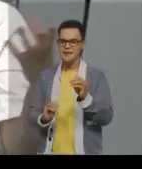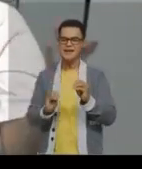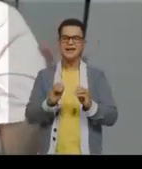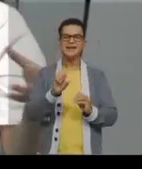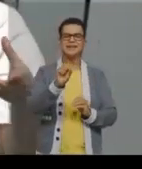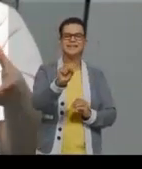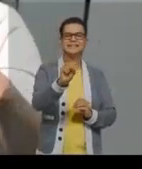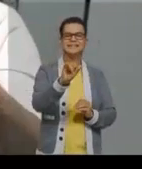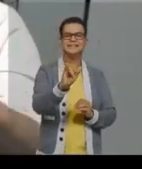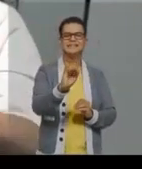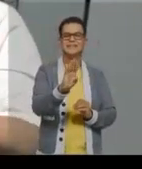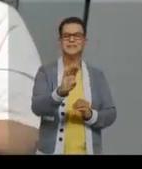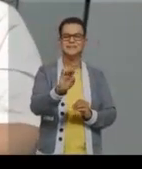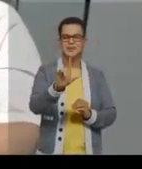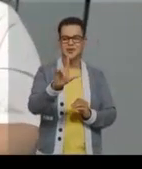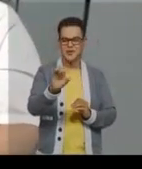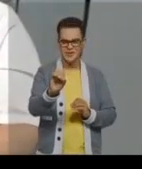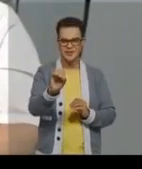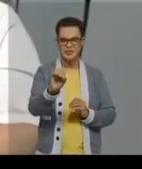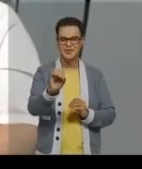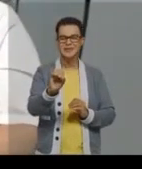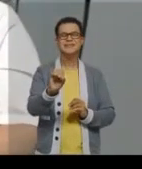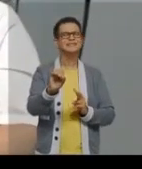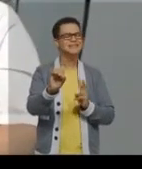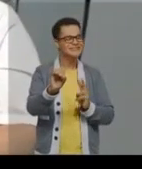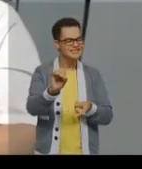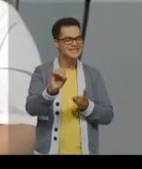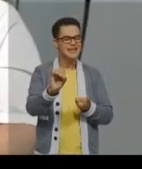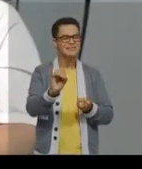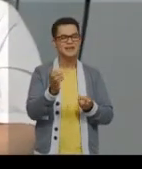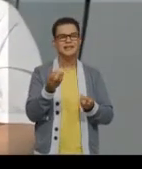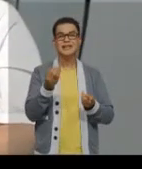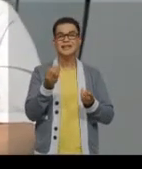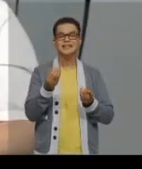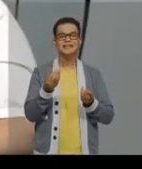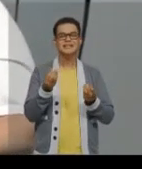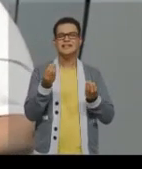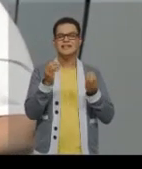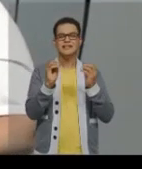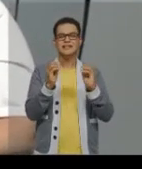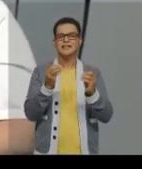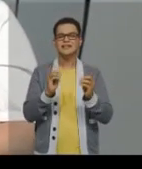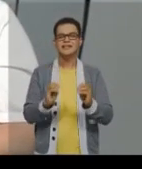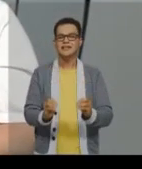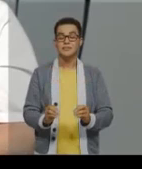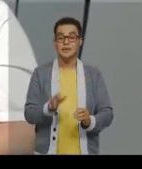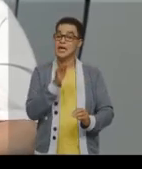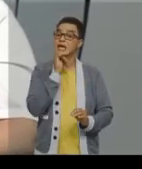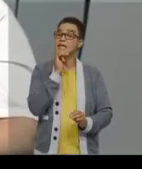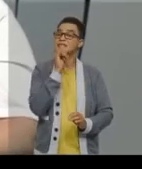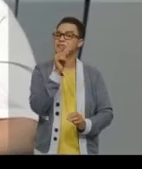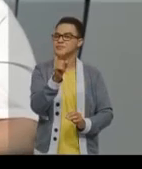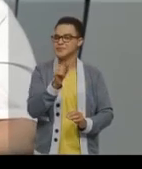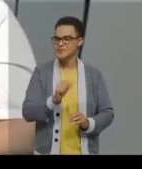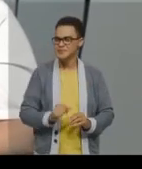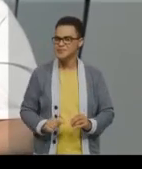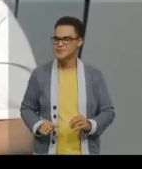que está ali presente no contexto dele. Vou dar um exemplo para você.